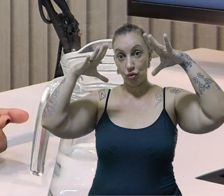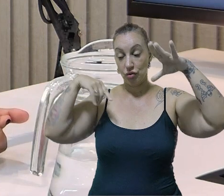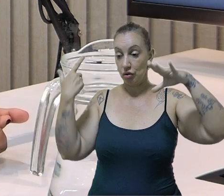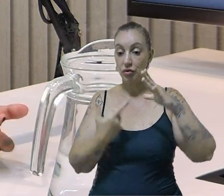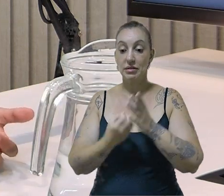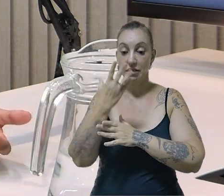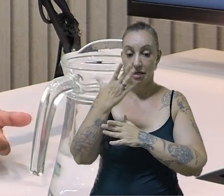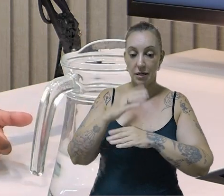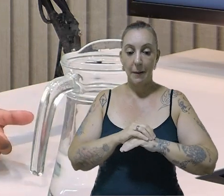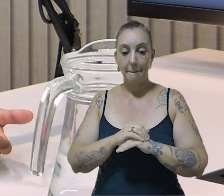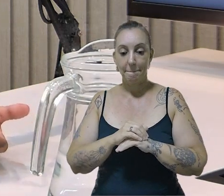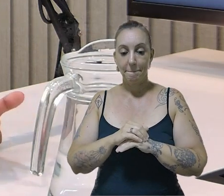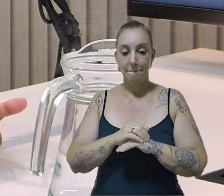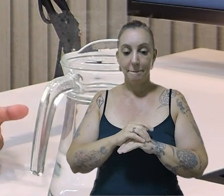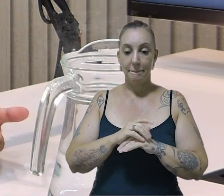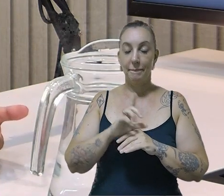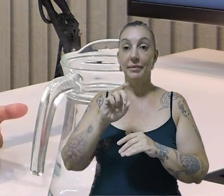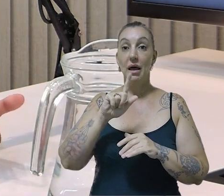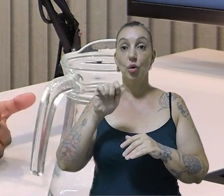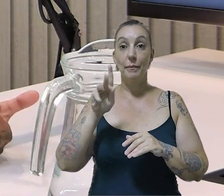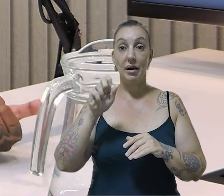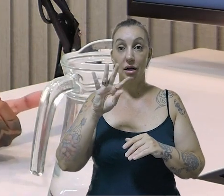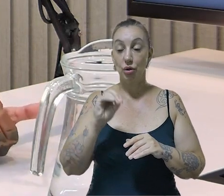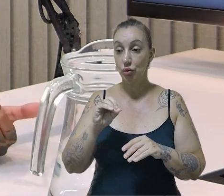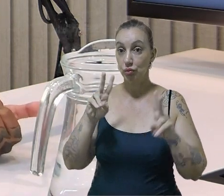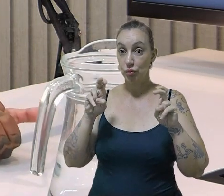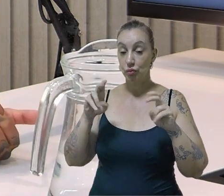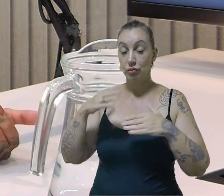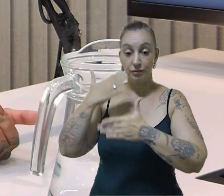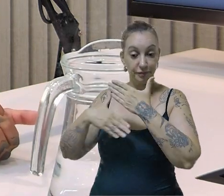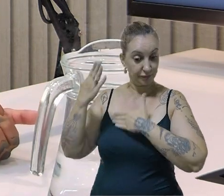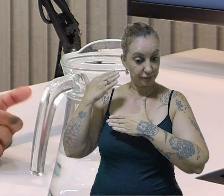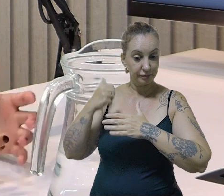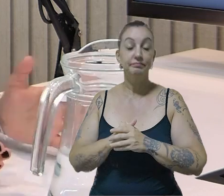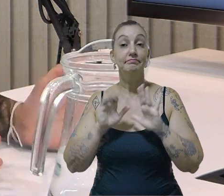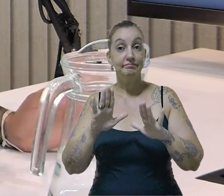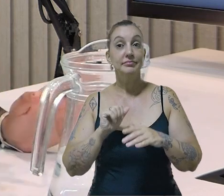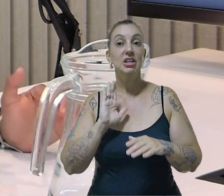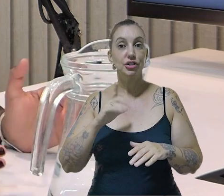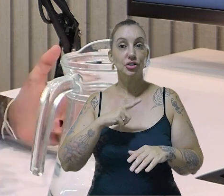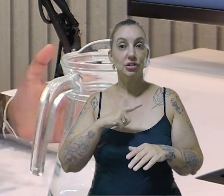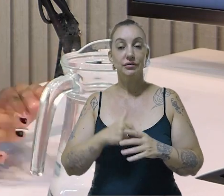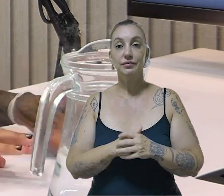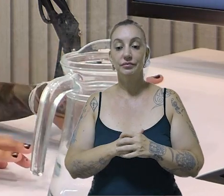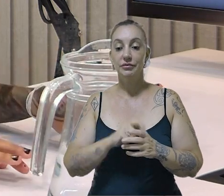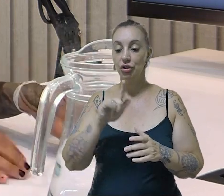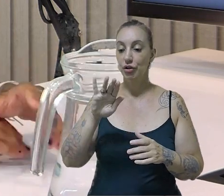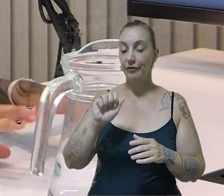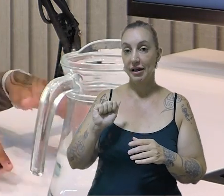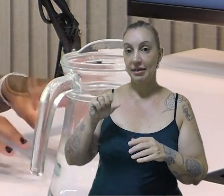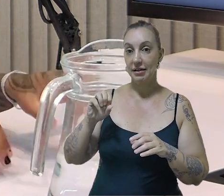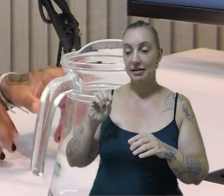do que foi dirigida pelo Dagoberto e referente ao fomento anterior eh mas aí a gente já tava eh A Giovana